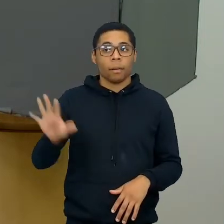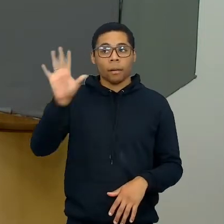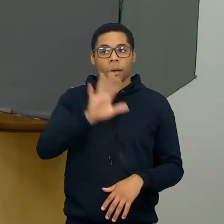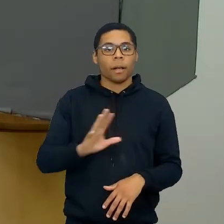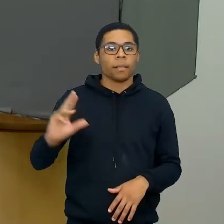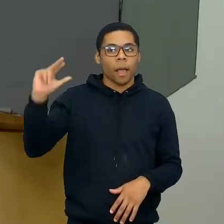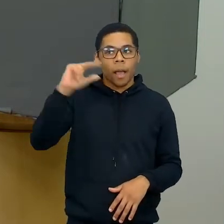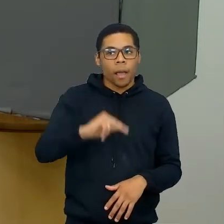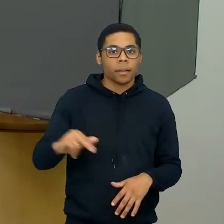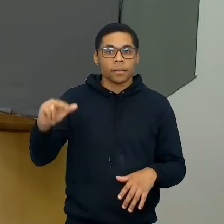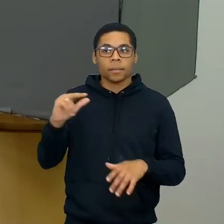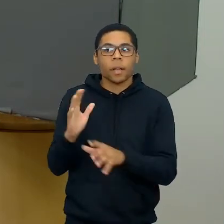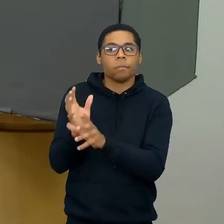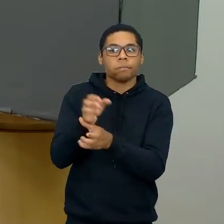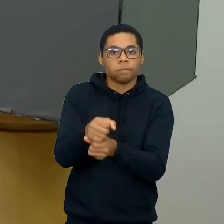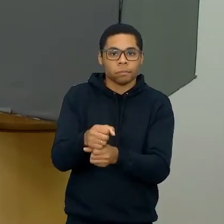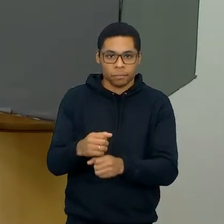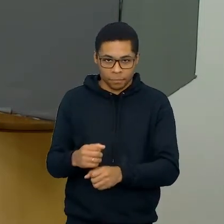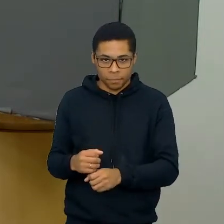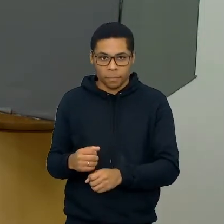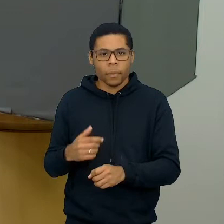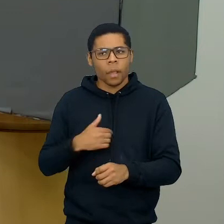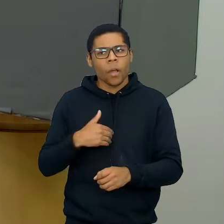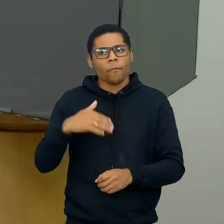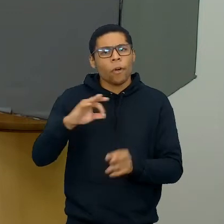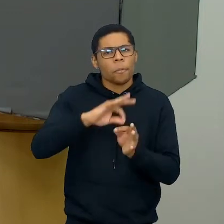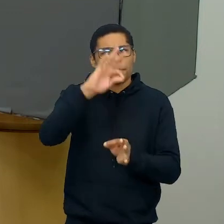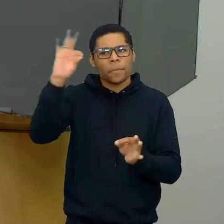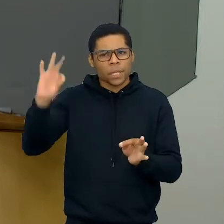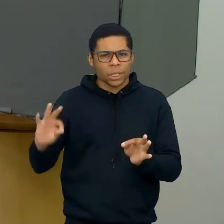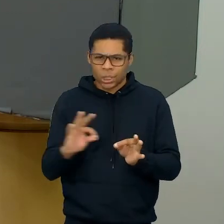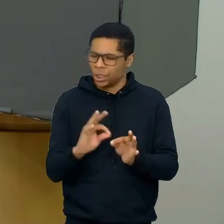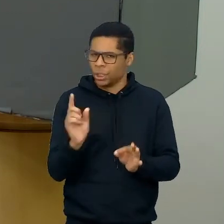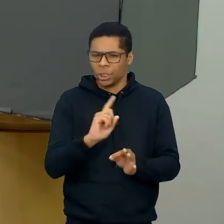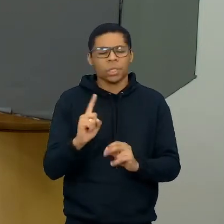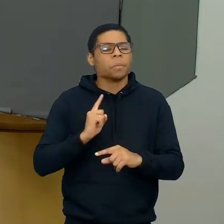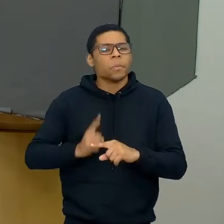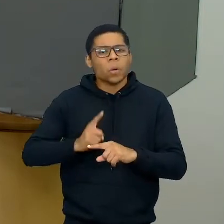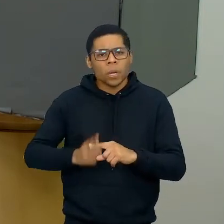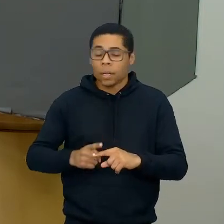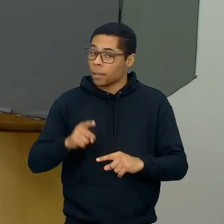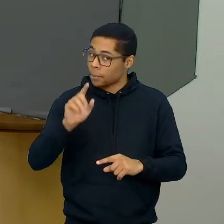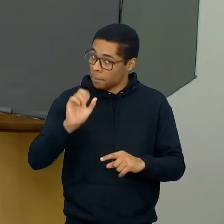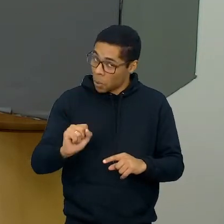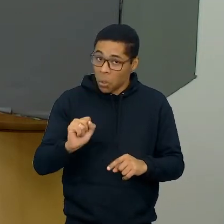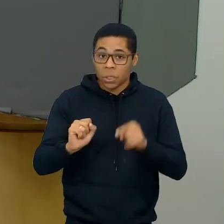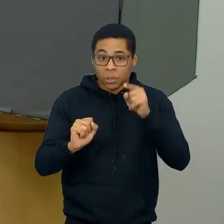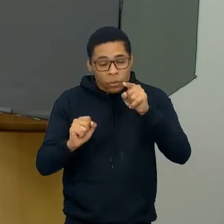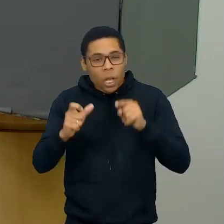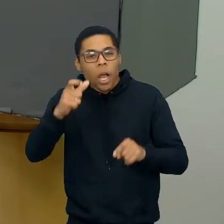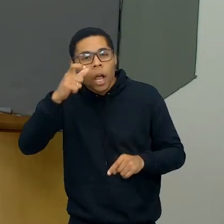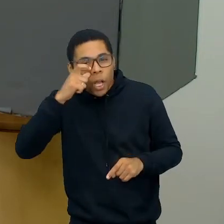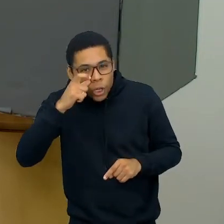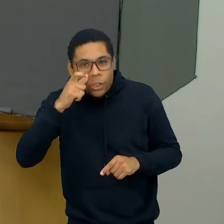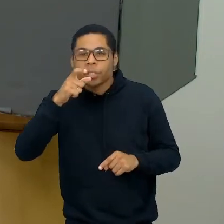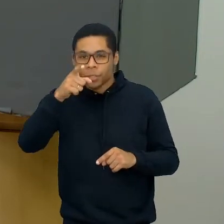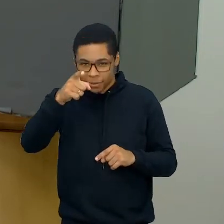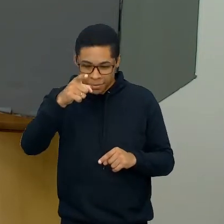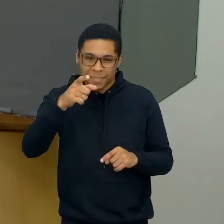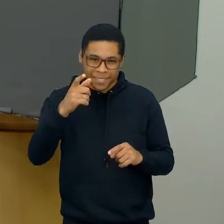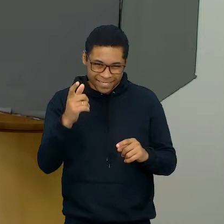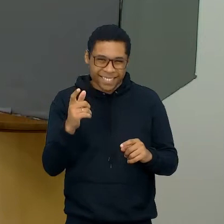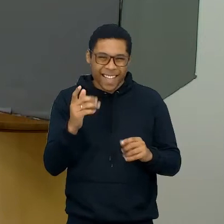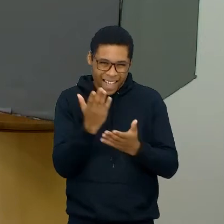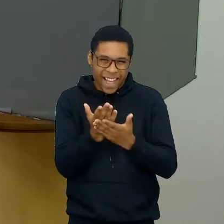que está aparecendo para você na tela. Eu não vou nem medir, sabe por quê? Porque dependendo da tela que você está assistindo aí